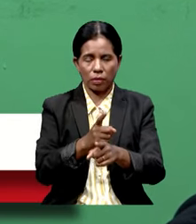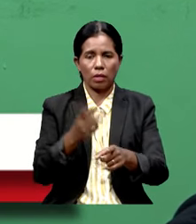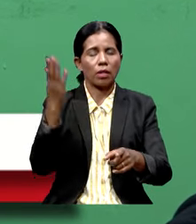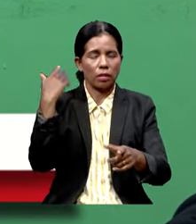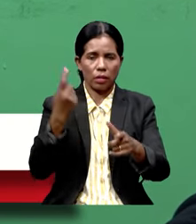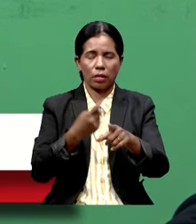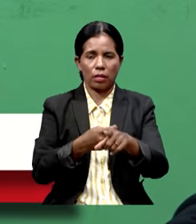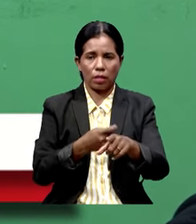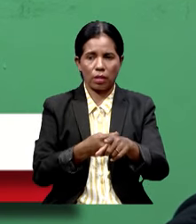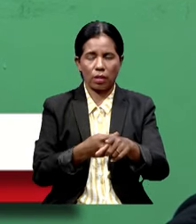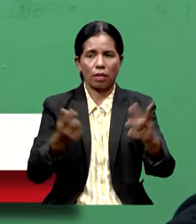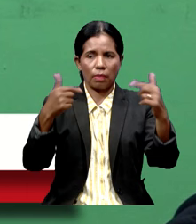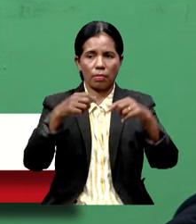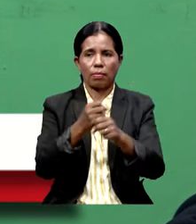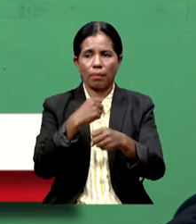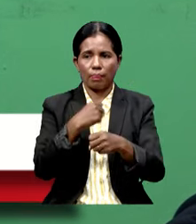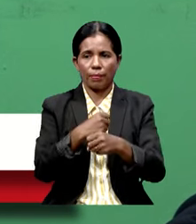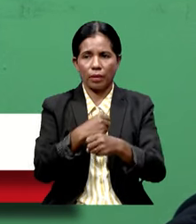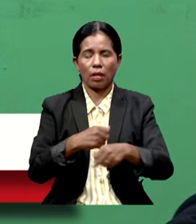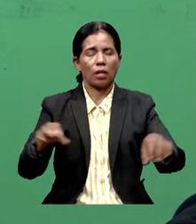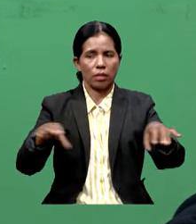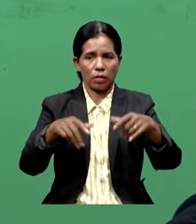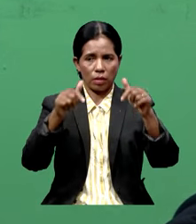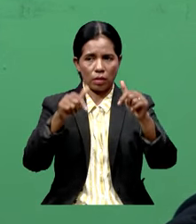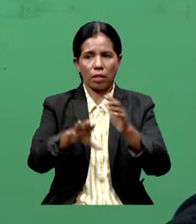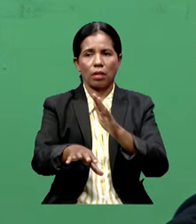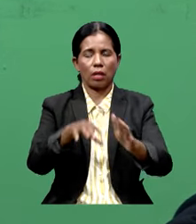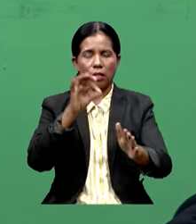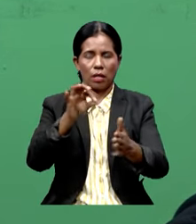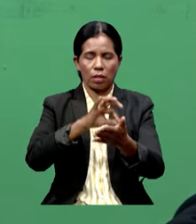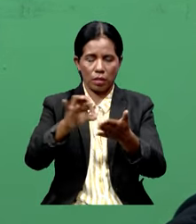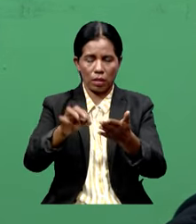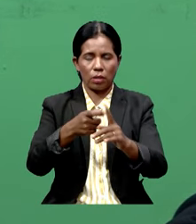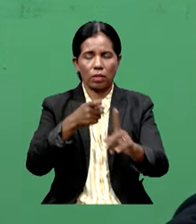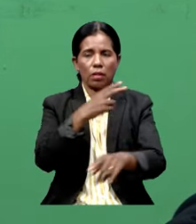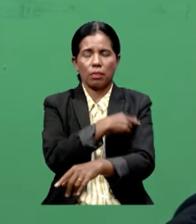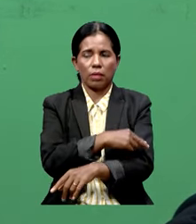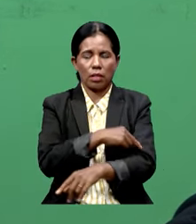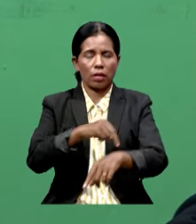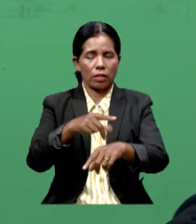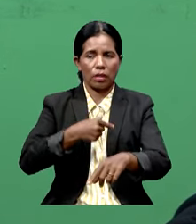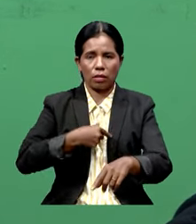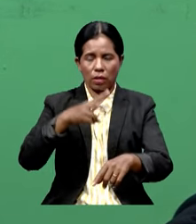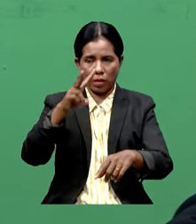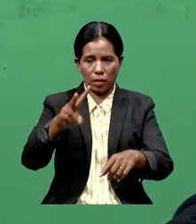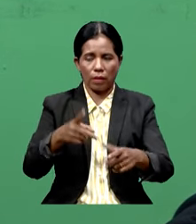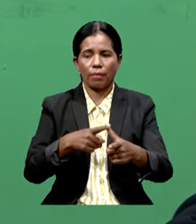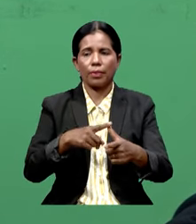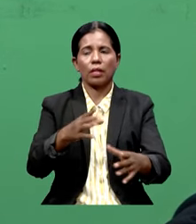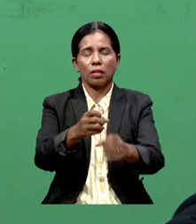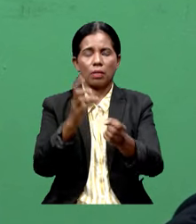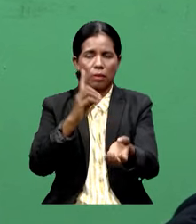ihaneba Dr. Samuel mai halo servisu ihane hetan los contratos si Hospital Nacional de Guido Valadares. Hospital Nacional de Guido Valadares simu